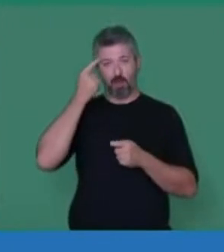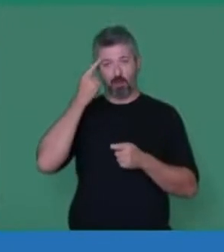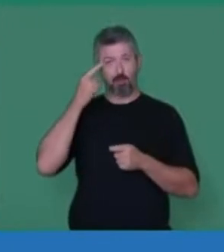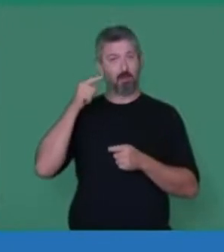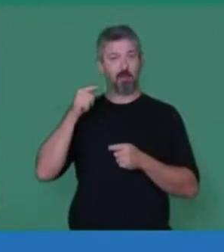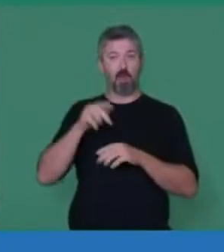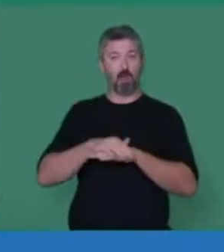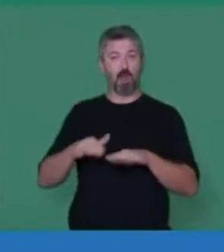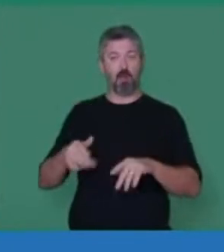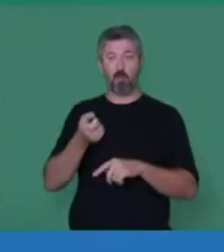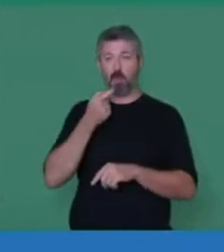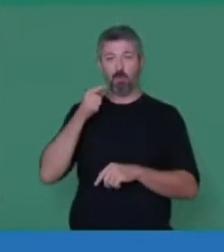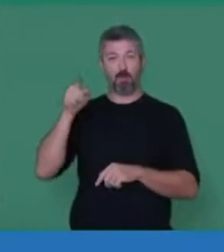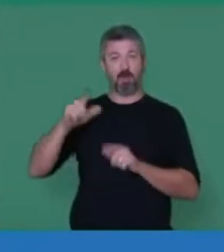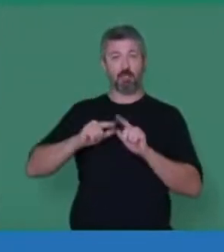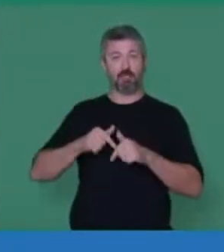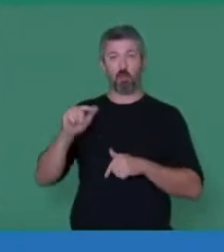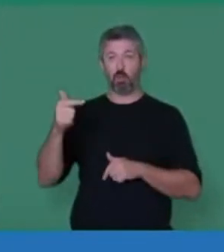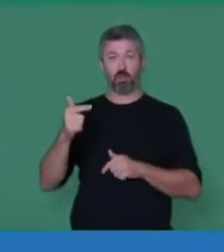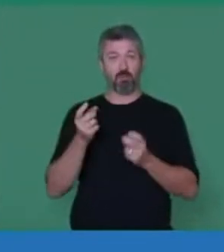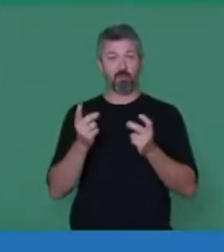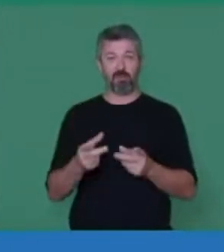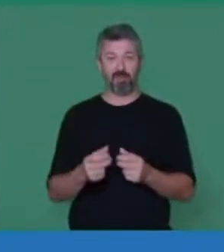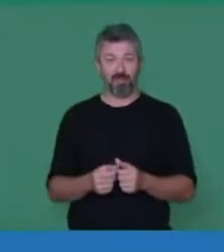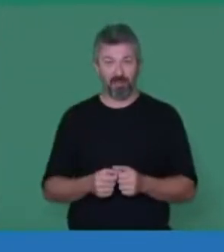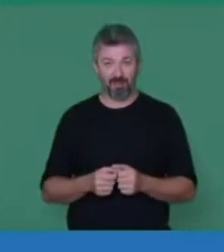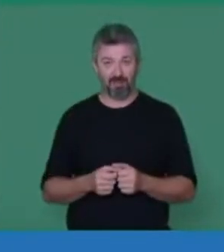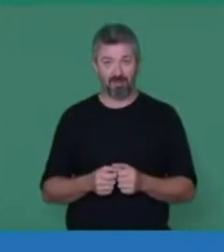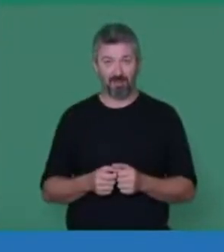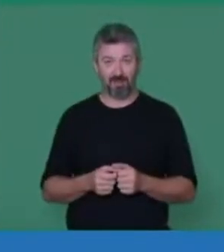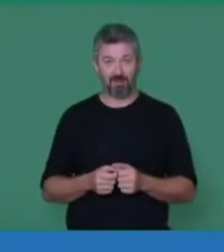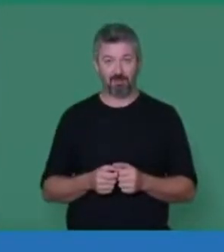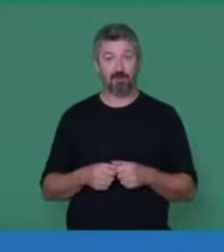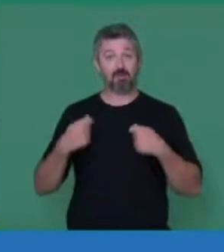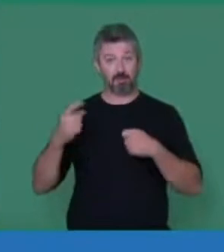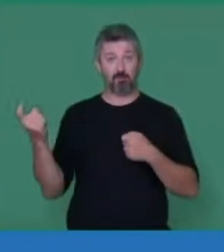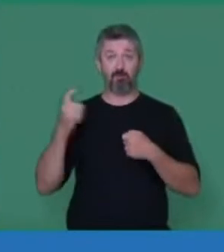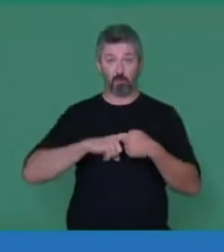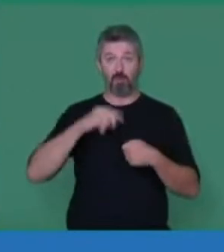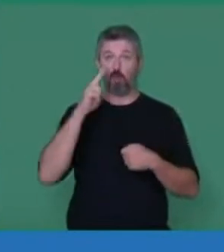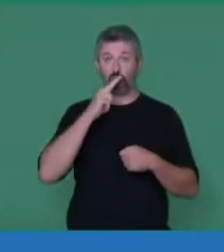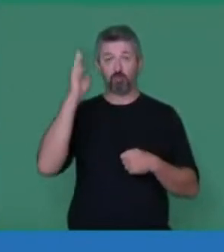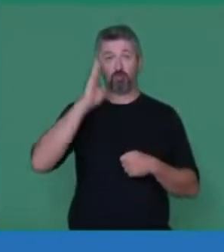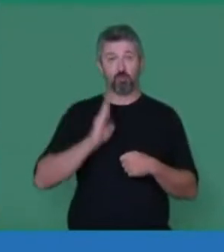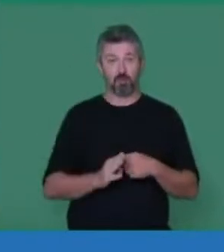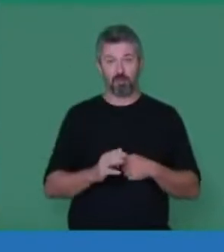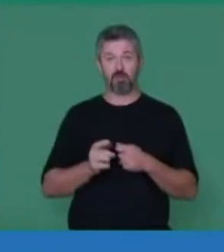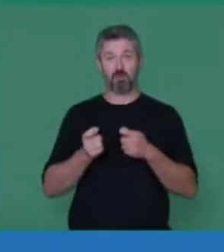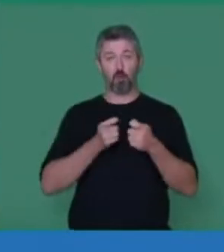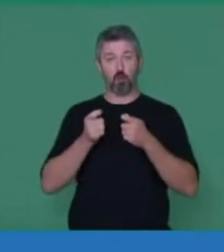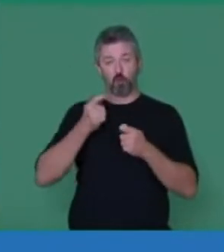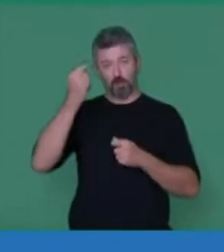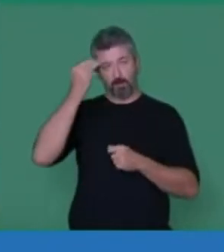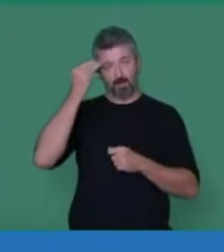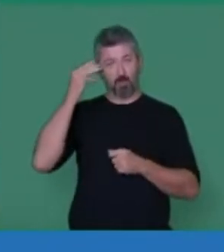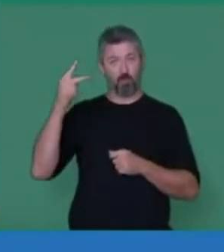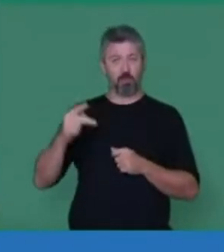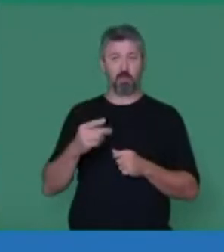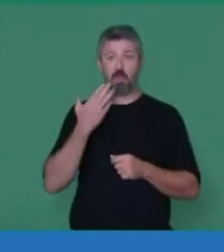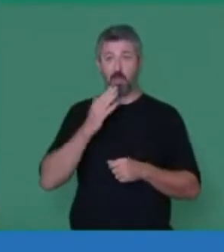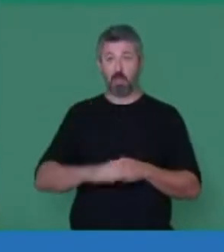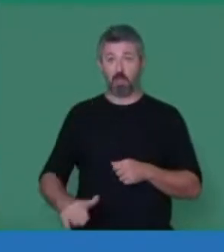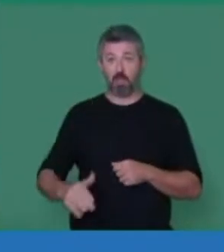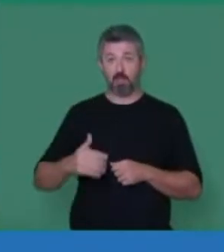mais para vender em Israel, ele não tem receita em Israel. Precisa voltar urgente por causa do remédio controlado dele. Tenho criança